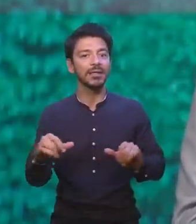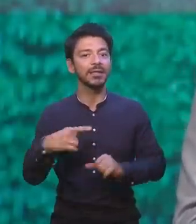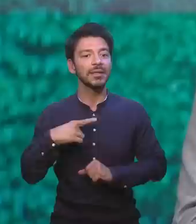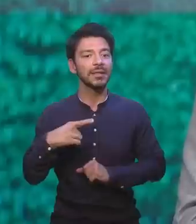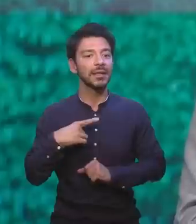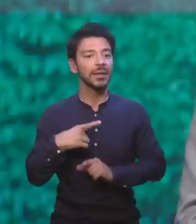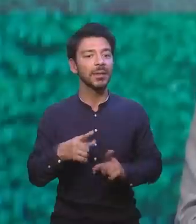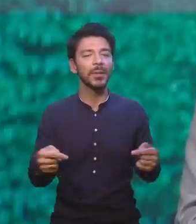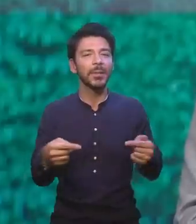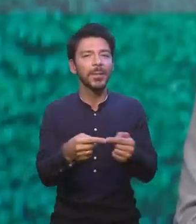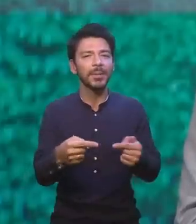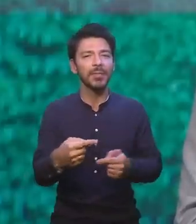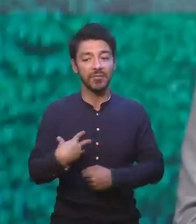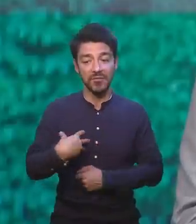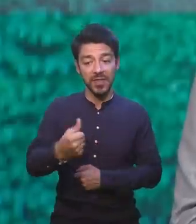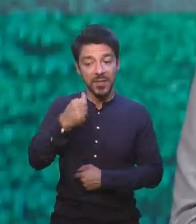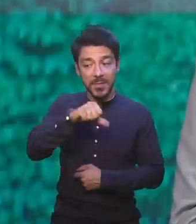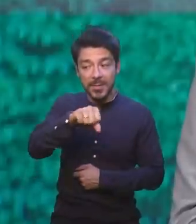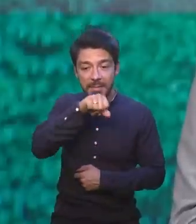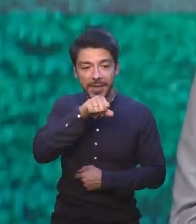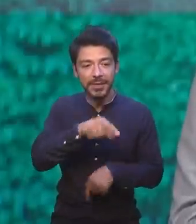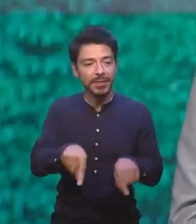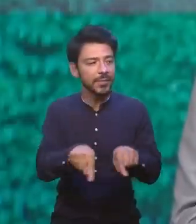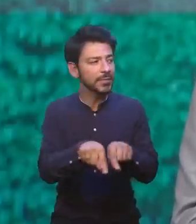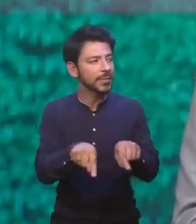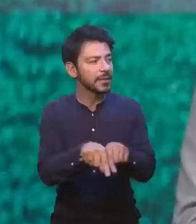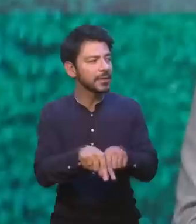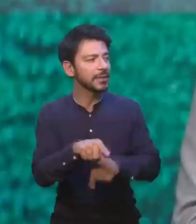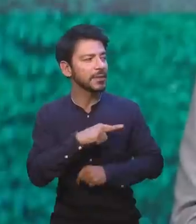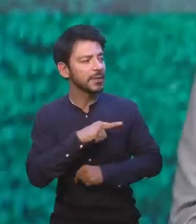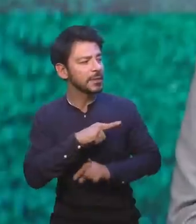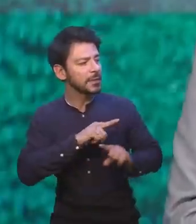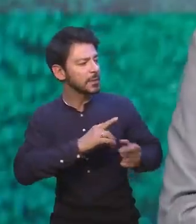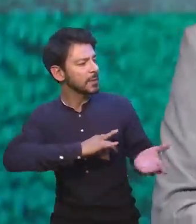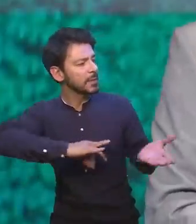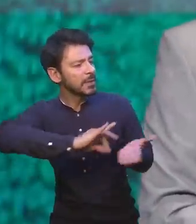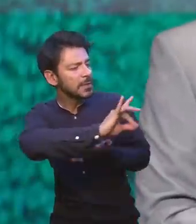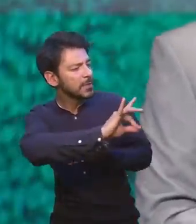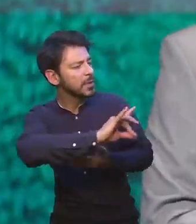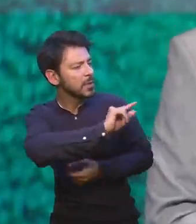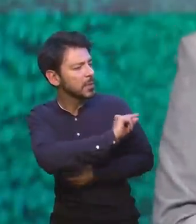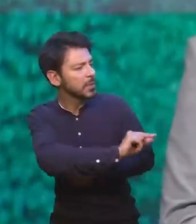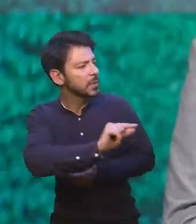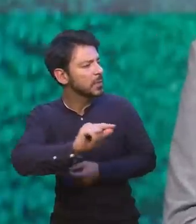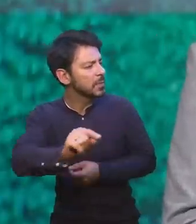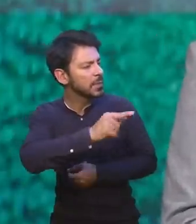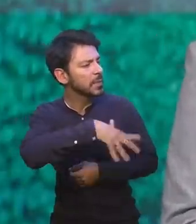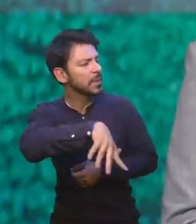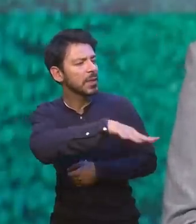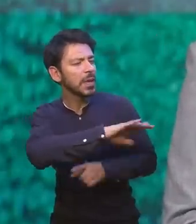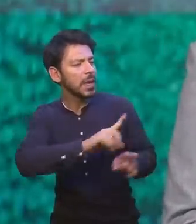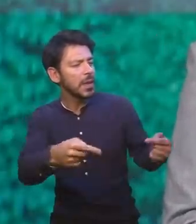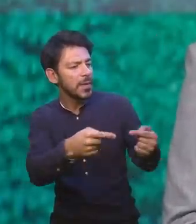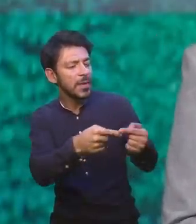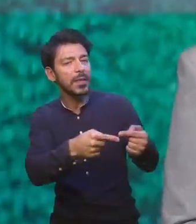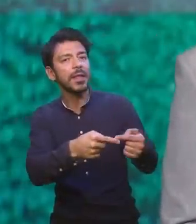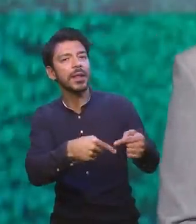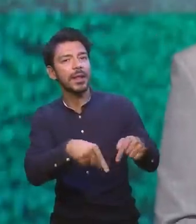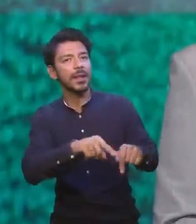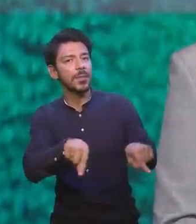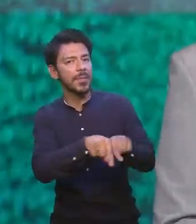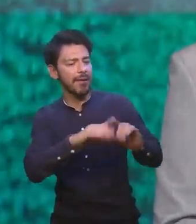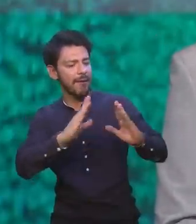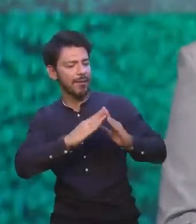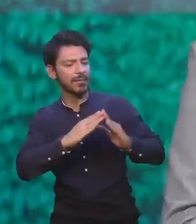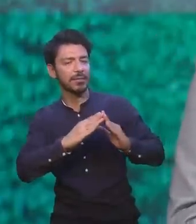a filha da sua mãe, a nora da sogra, e os inimigos do homem serão os membros da sua casa. Odiados